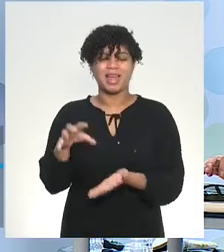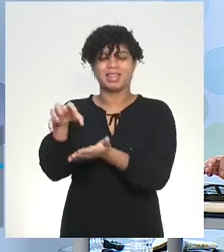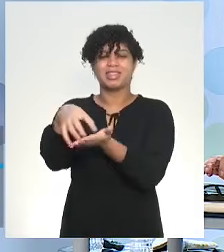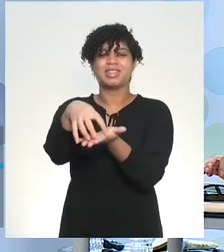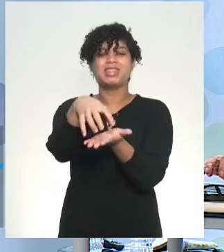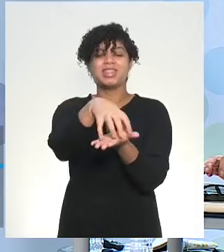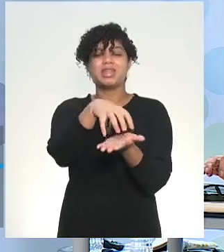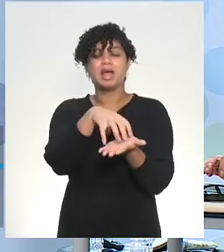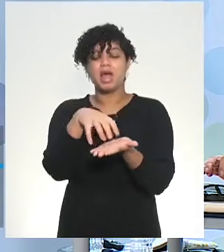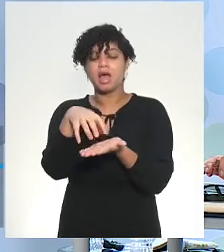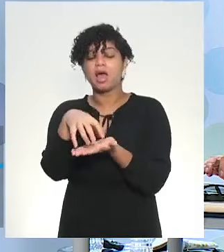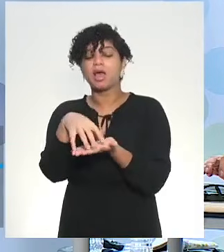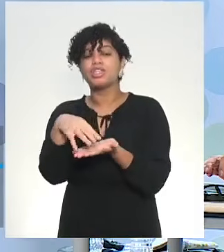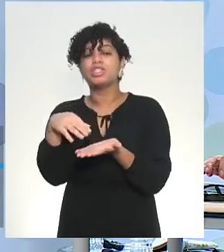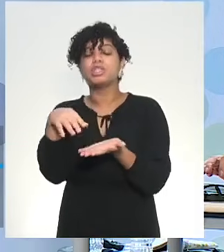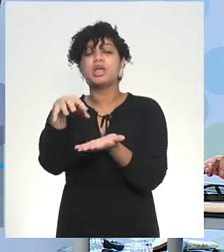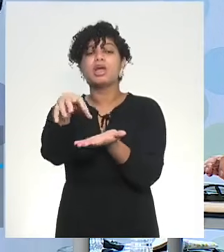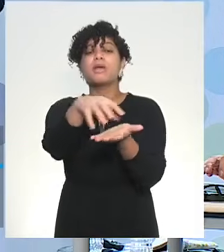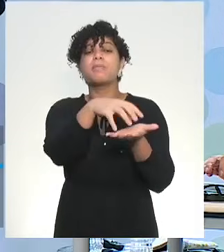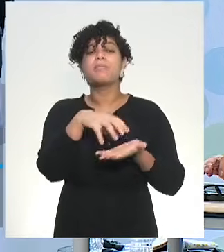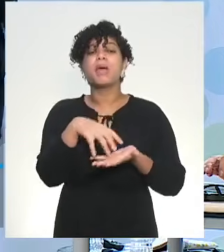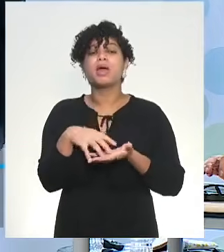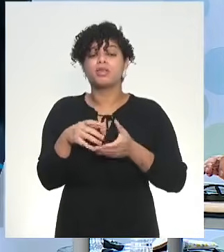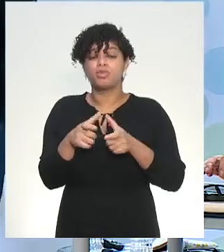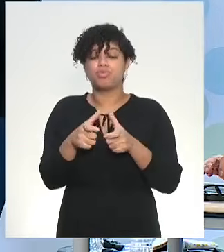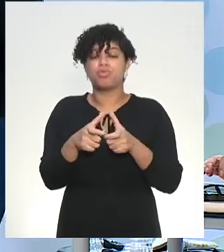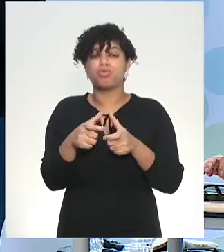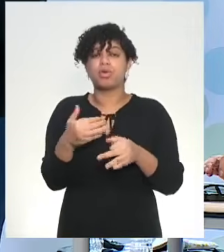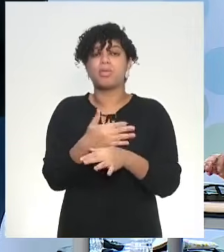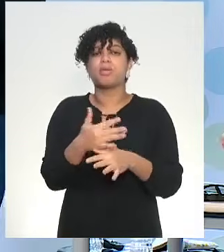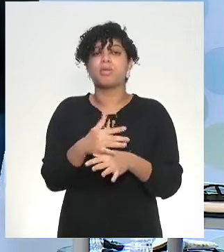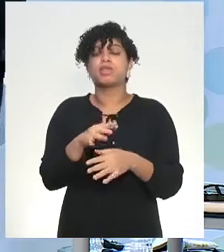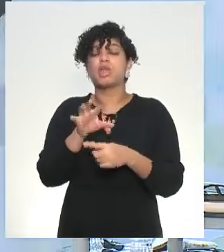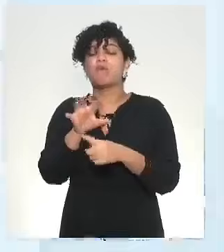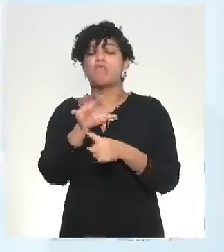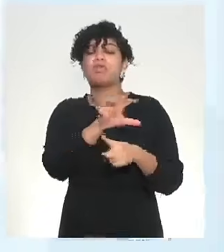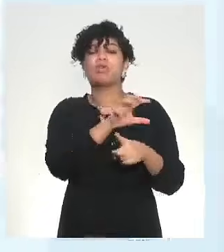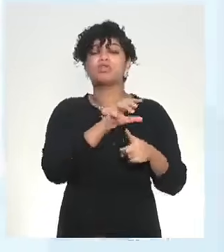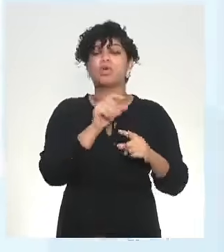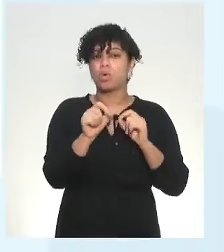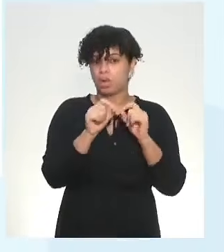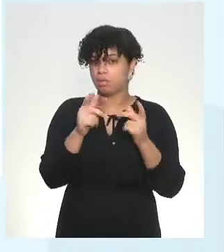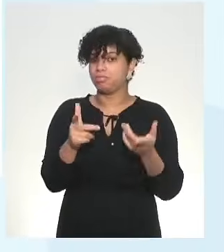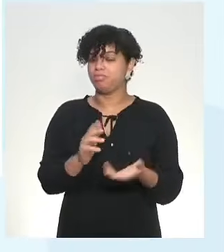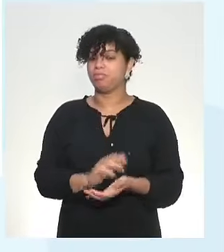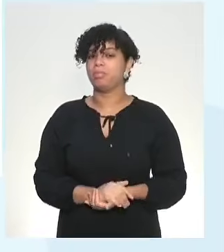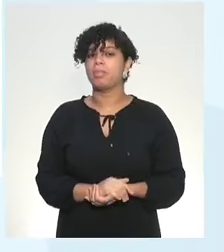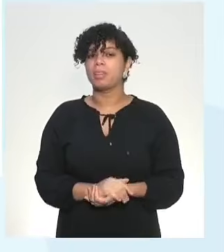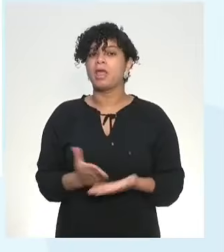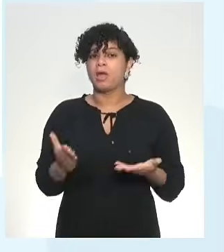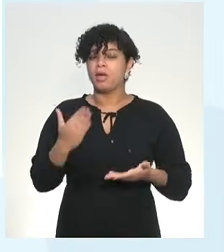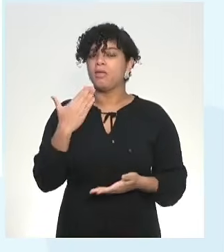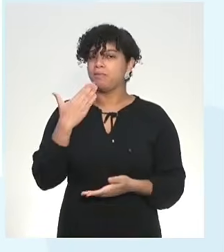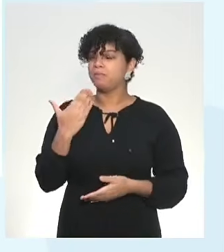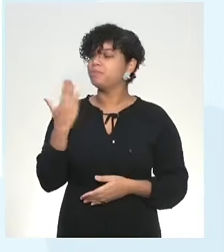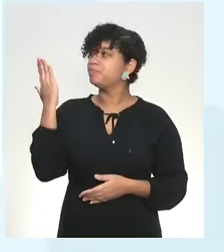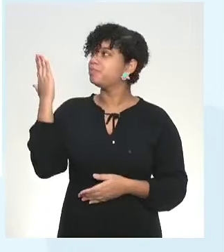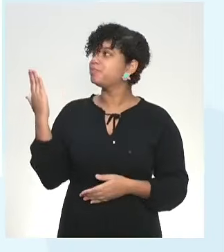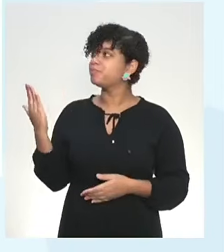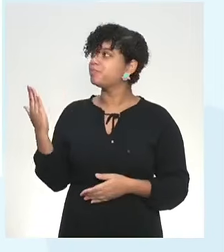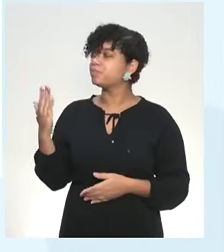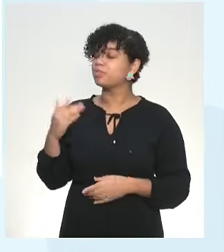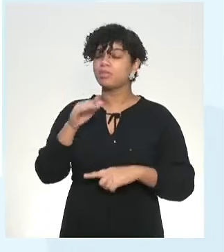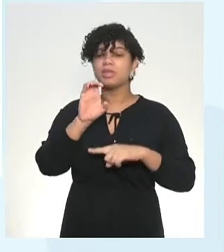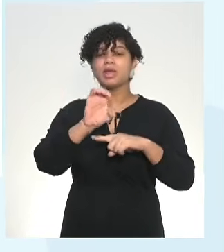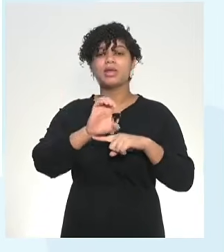relação às outras cidades do país. Vamos lá para a próxima tela. Aí nós temos aí o estado de São Paulo. Tá? O estado de São